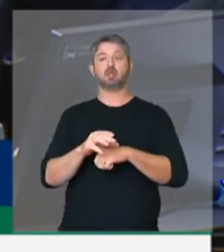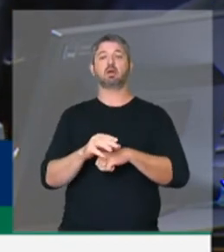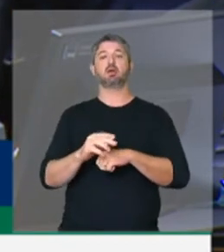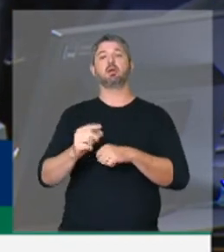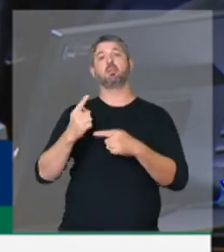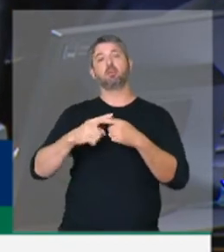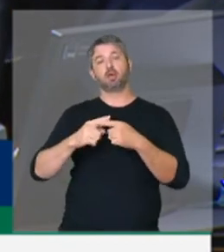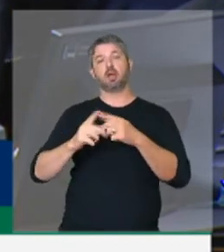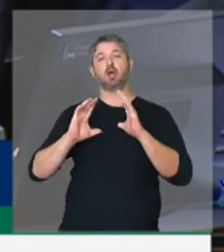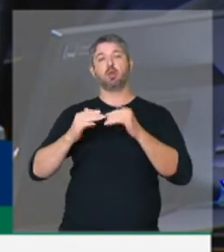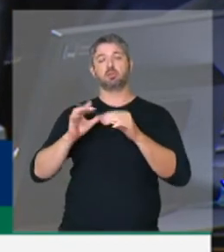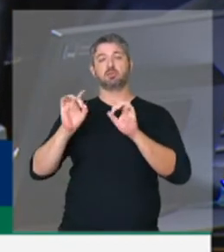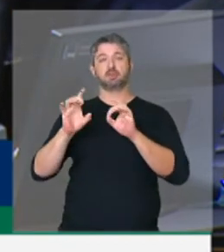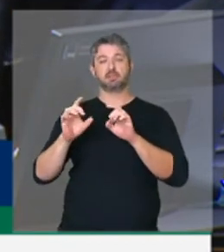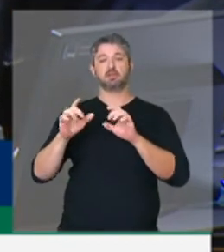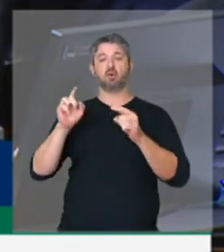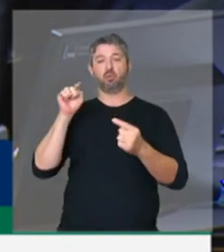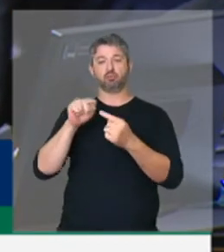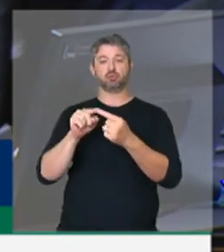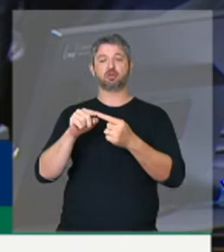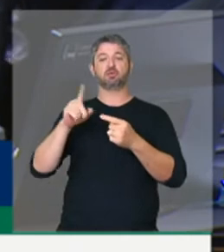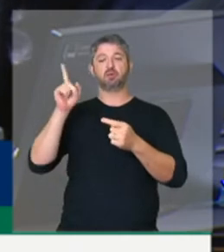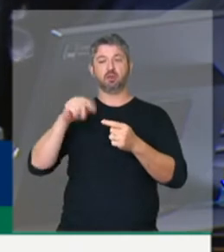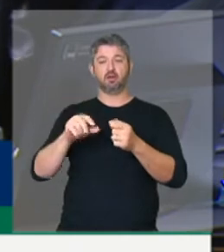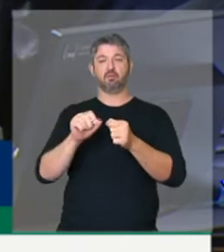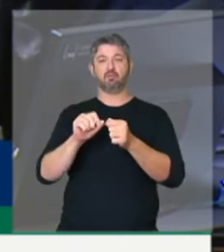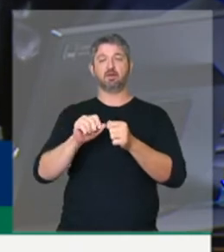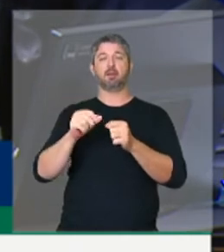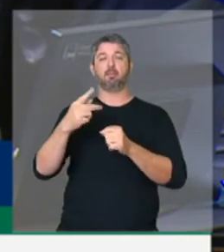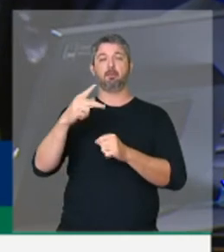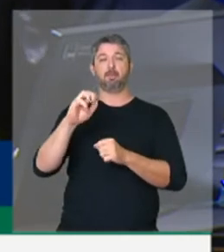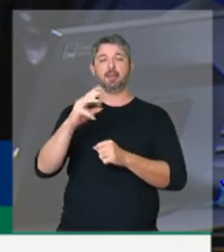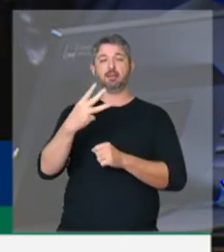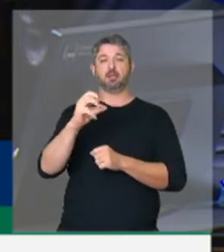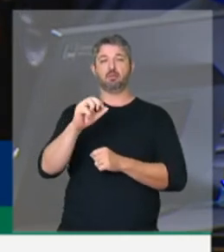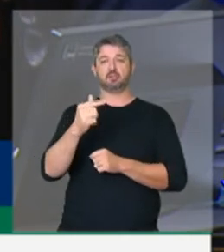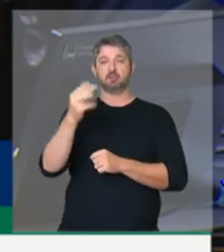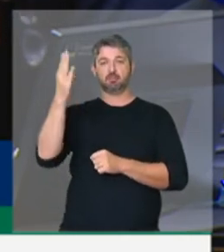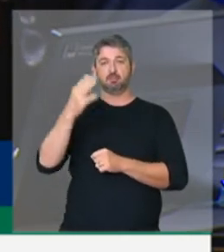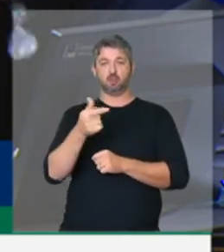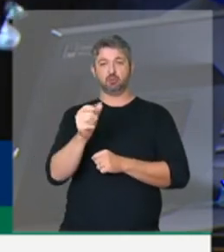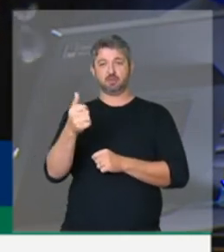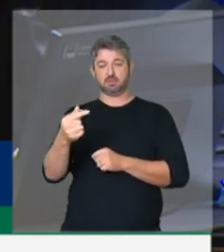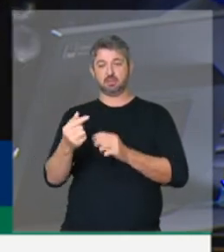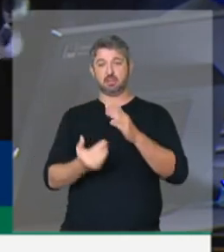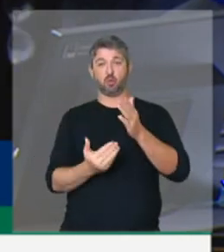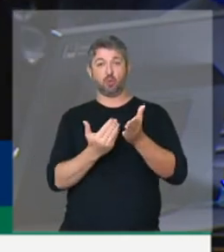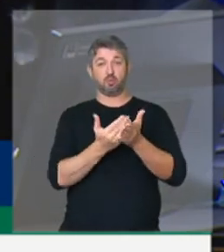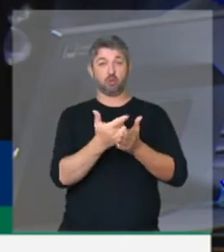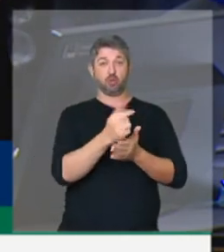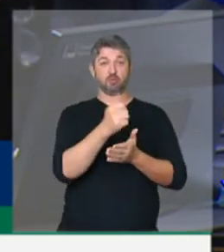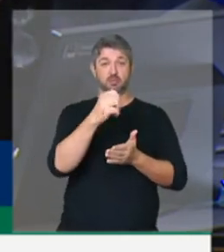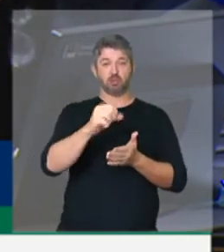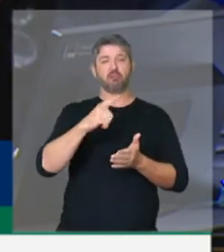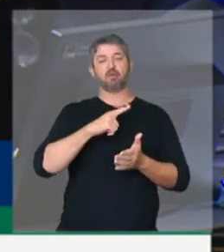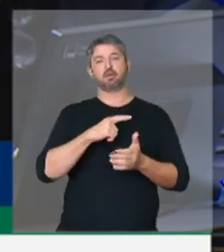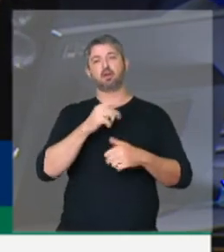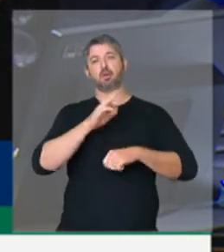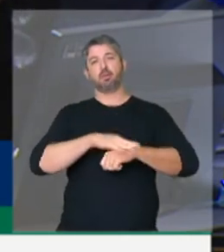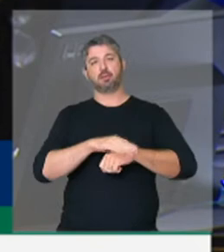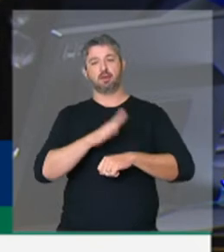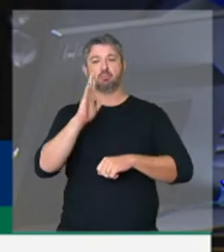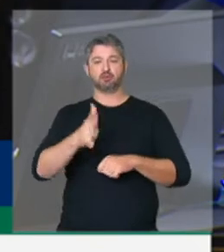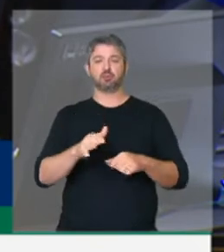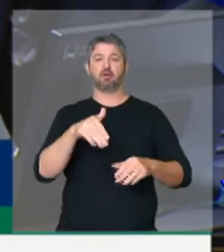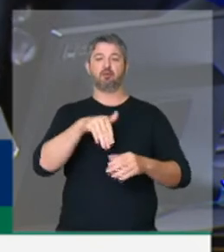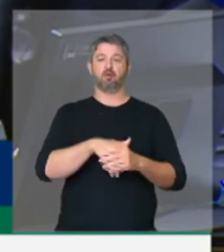a Comissão Especial destinada a proferir parecer à PEC 397-17 foi constituída em 22 de outubro de 2019, já tendo, portanto, há muito tempo esgotado o